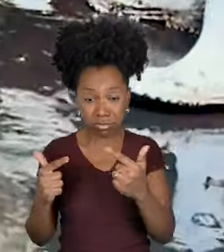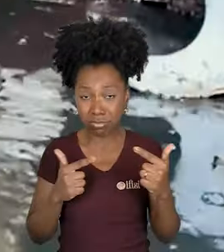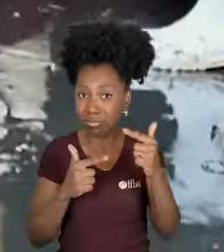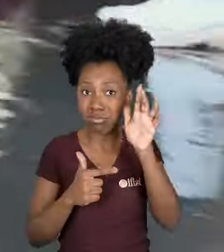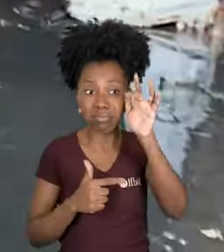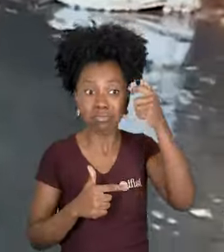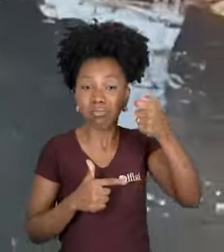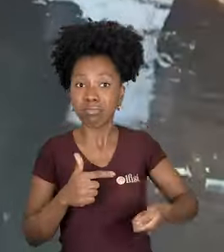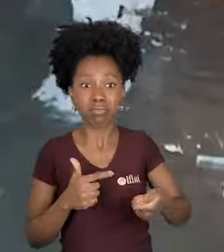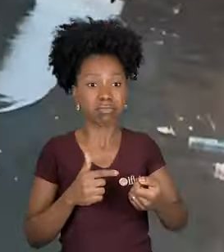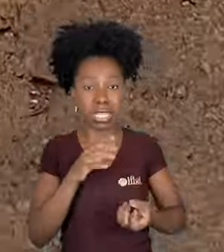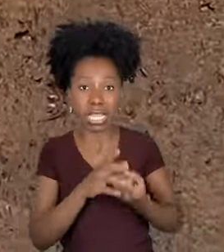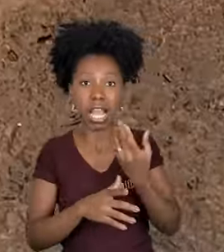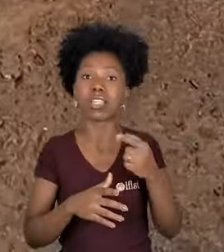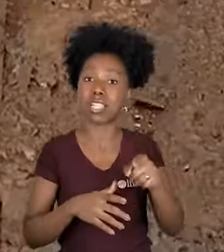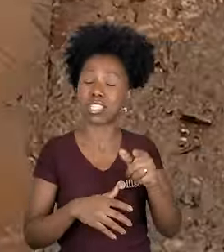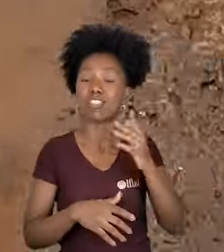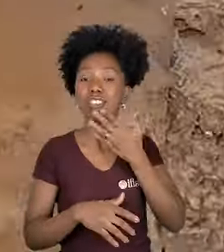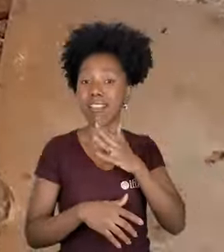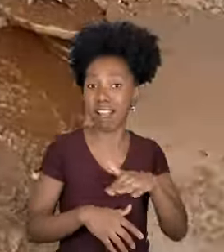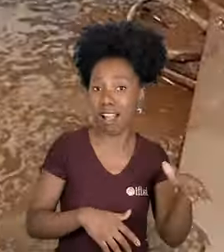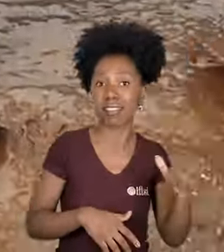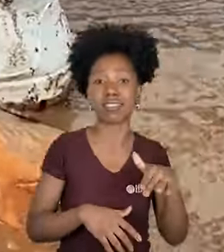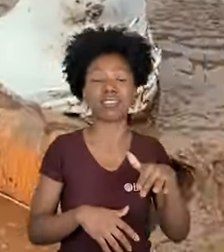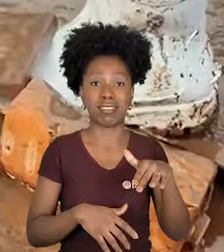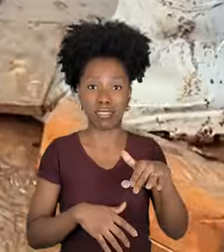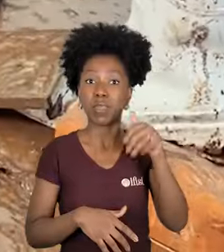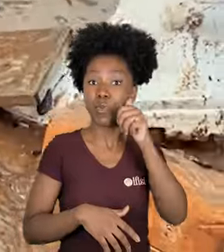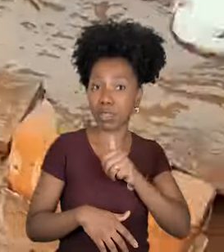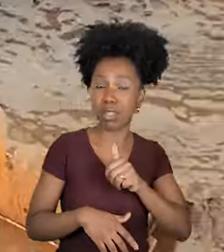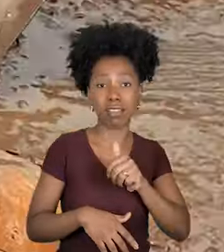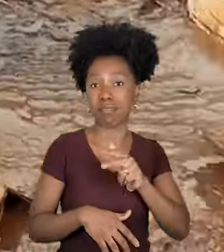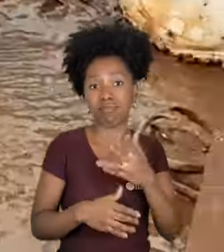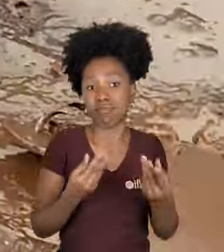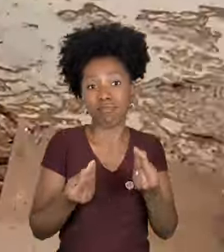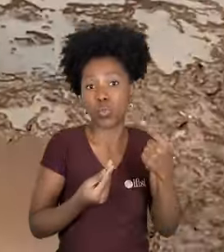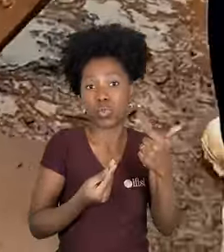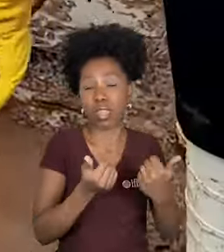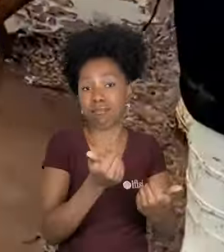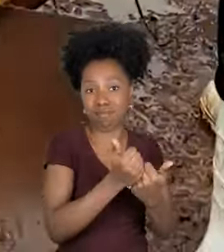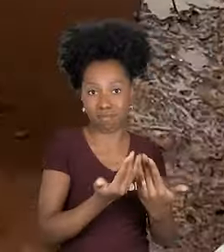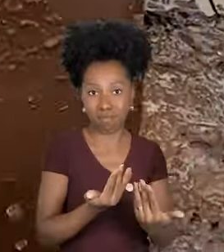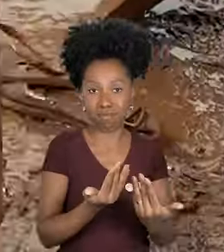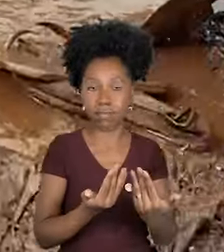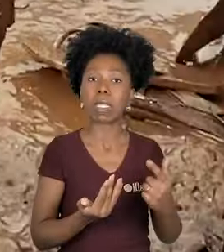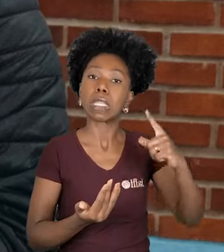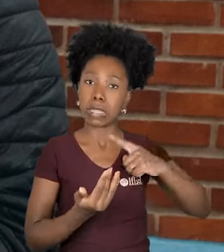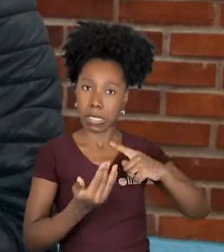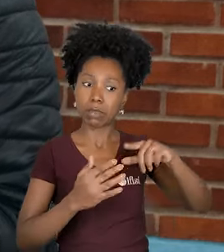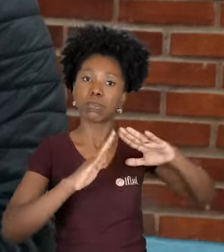solução, essas mulheres e essas crianças, em especial, também vão ficar desassistidas por muito mais tempo, né? Teve o abrigo